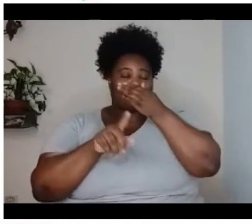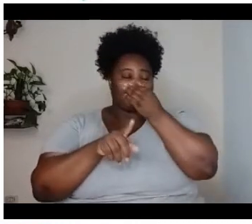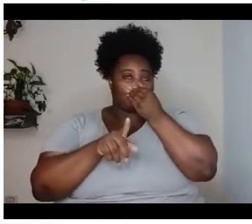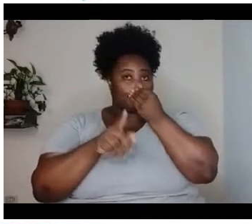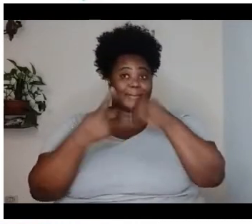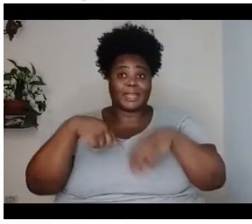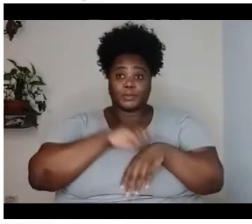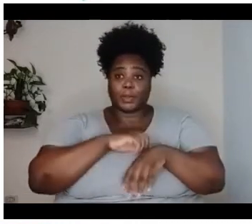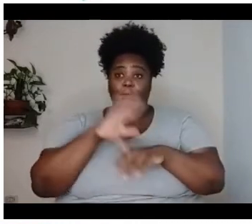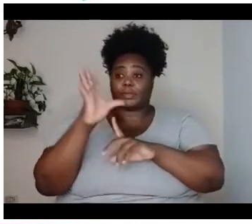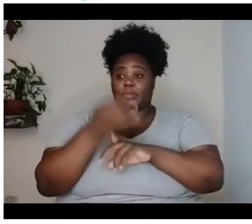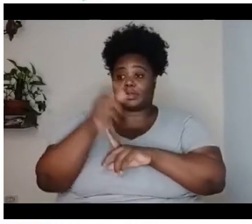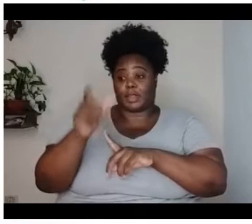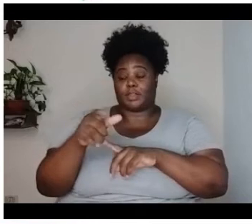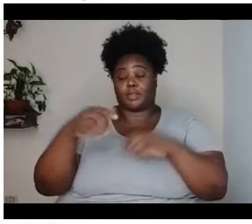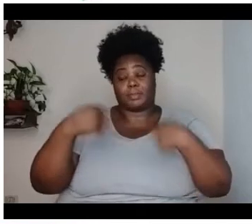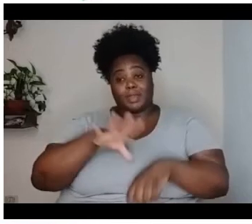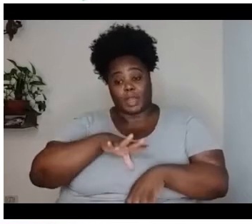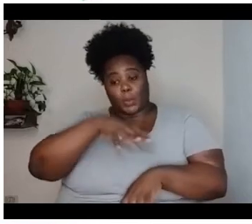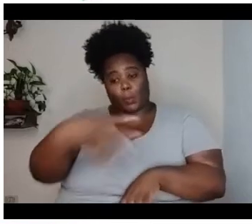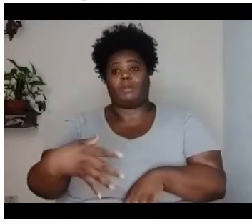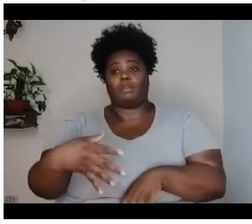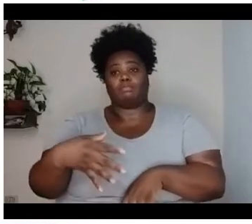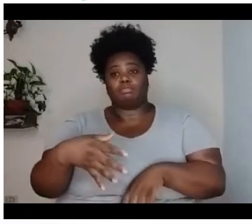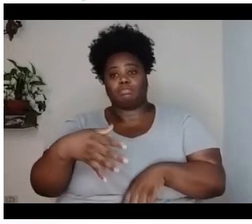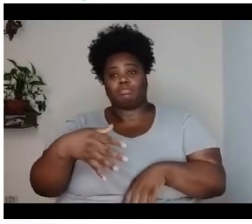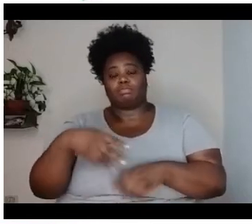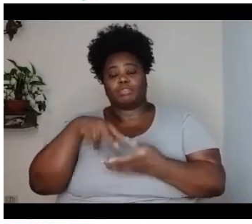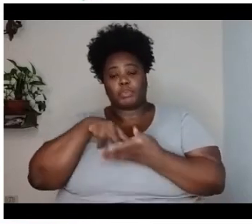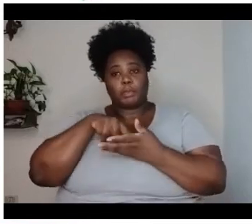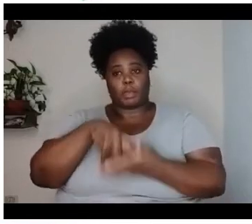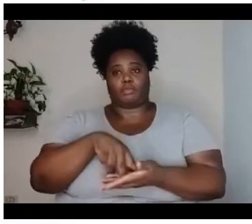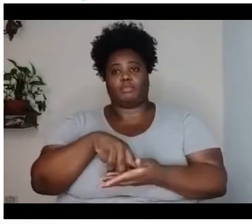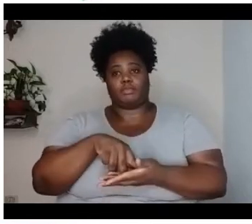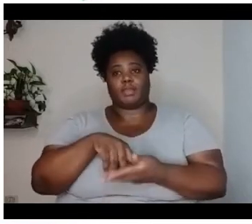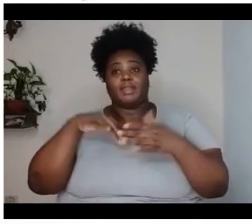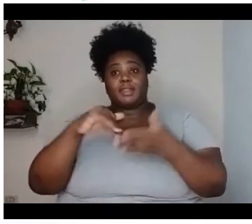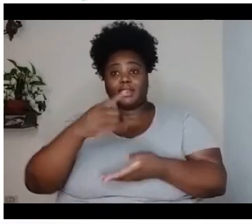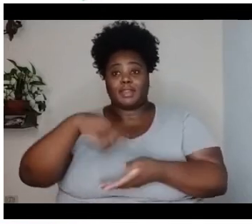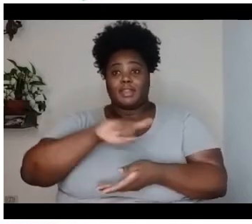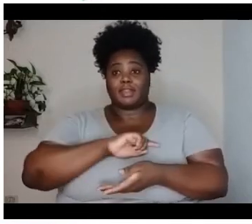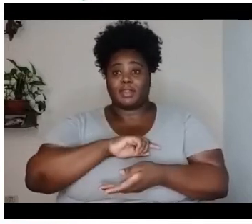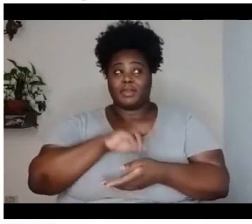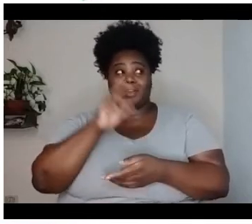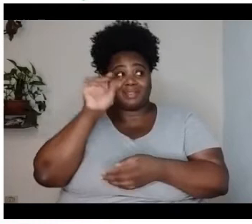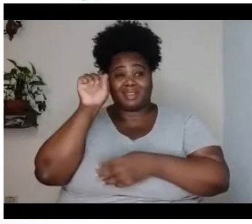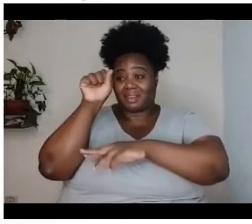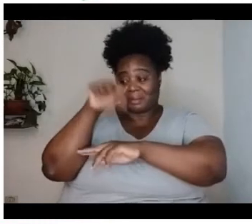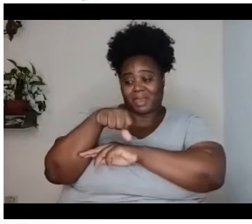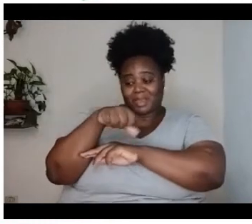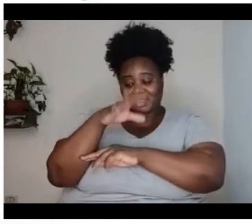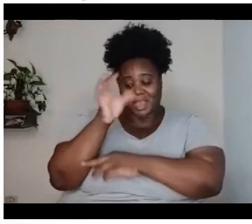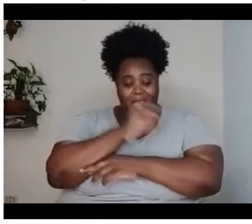artistas, termos coragem, sabe, de se colocar. Porque se a gente for baixar a cabeça, ficar com